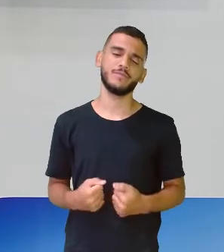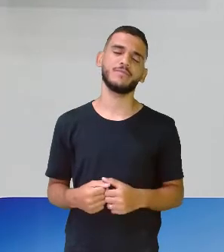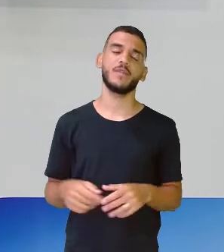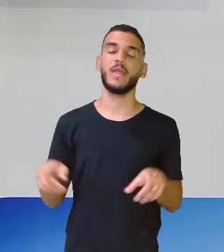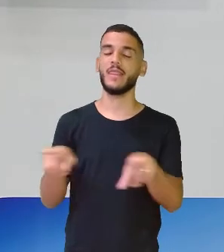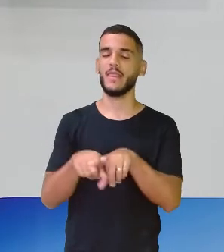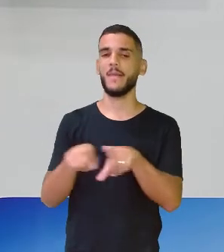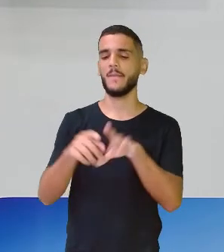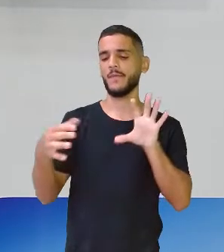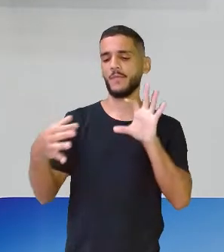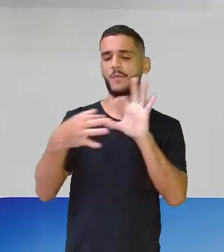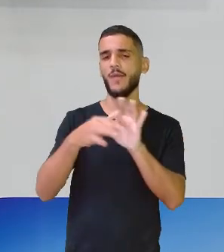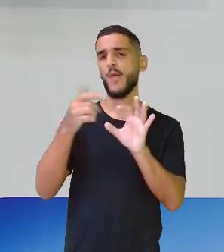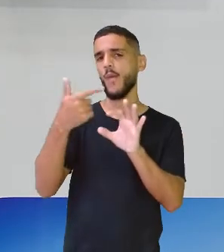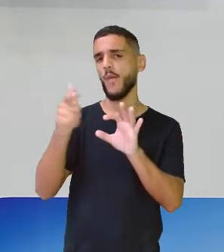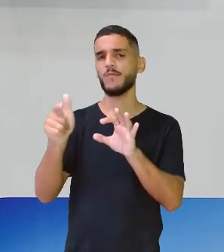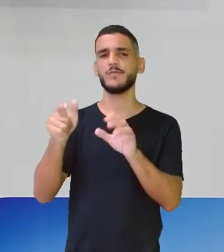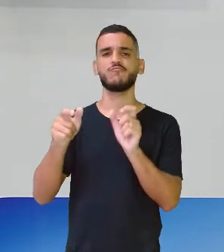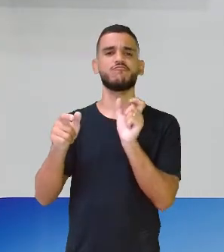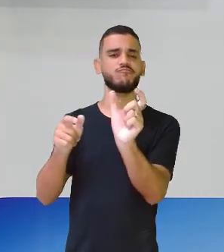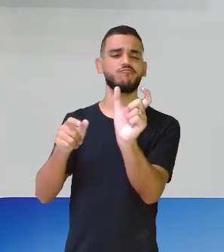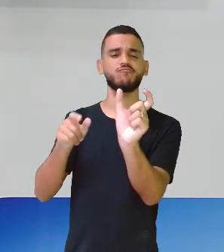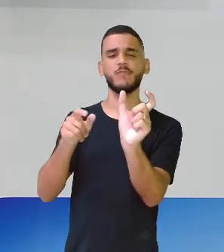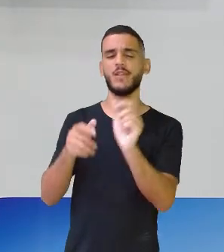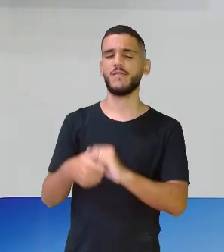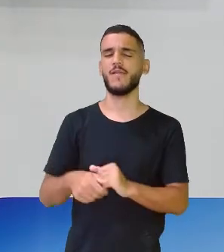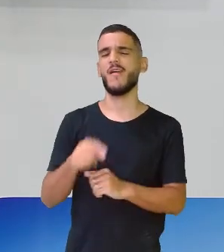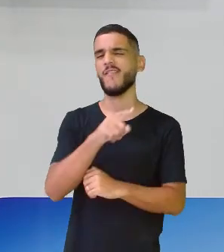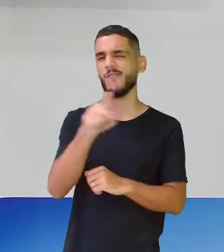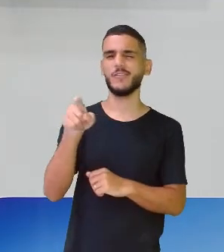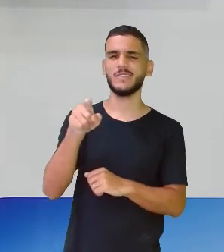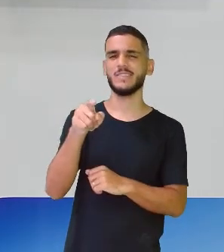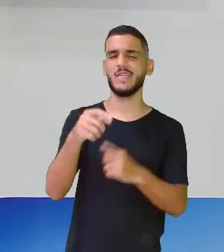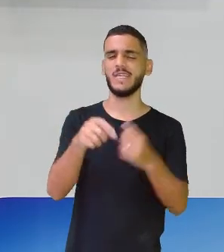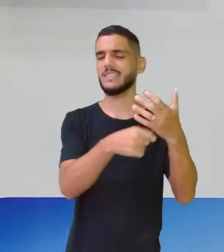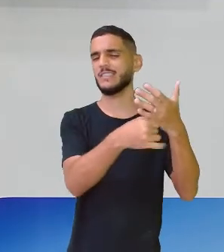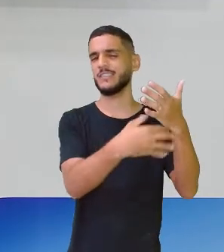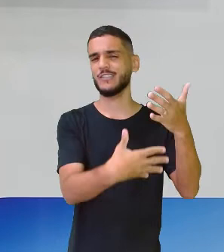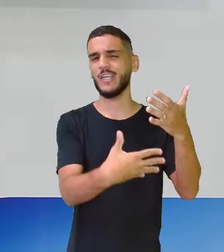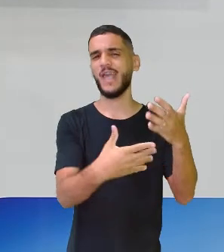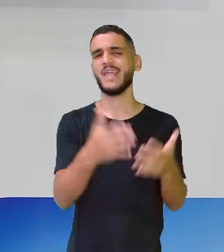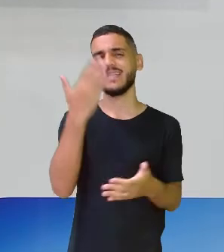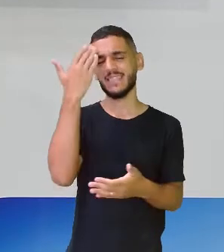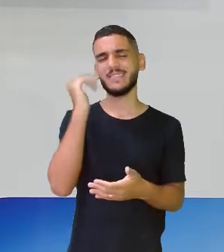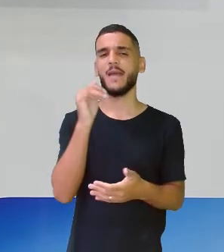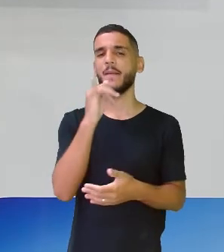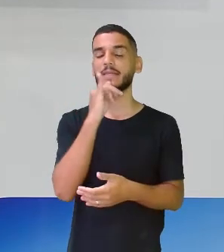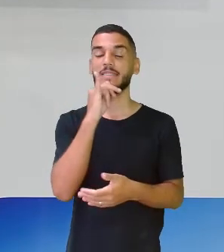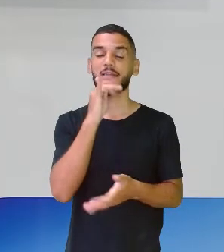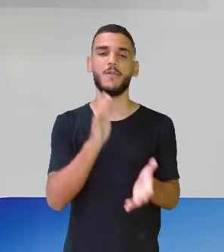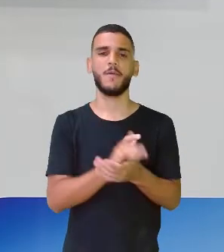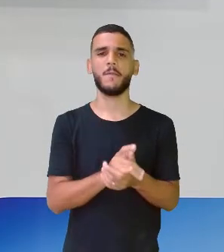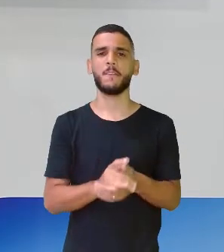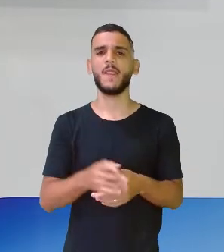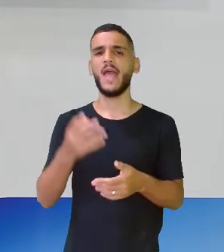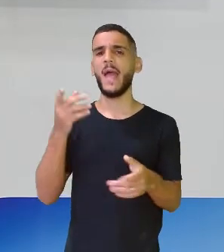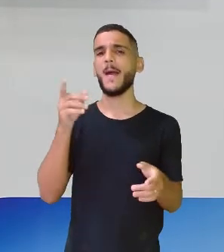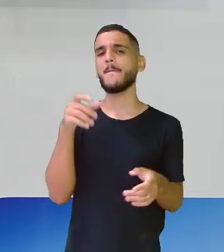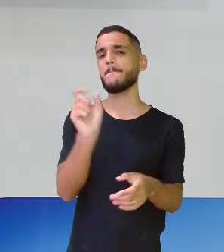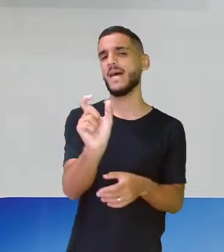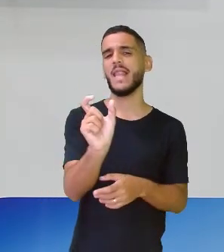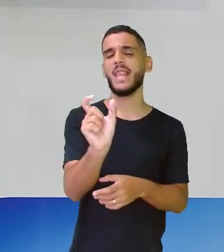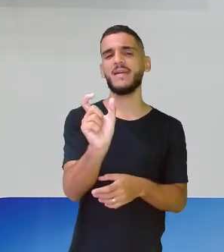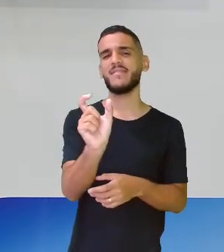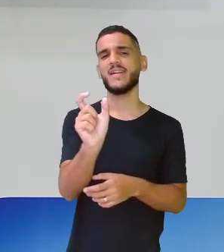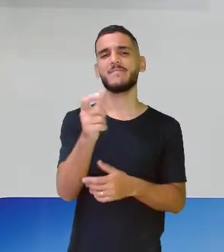outras palavras. Será que vocês que estão aí no chat sabem, por exemplo, a palavra